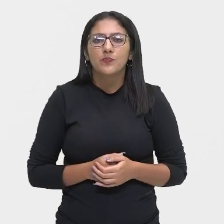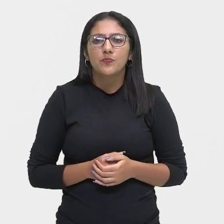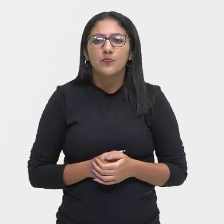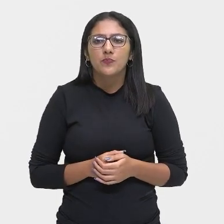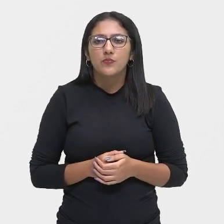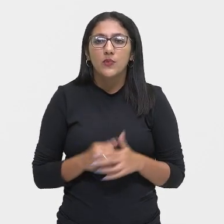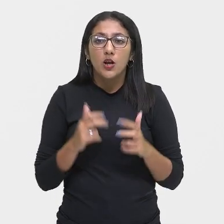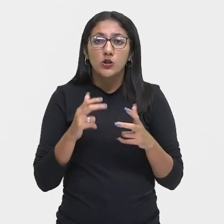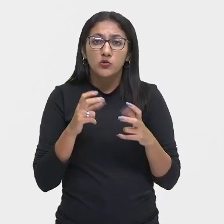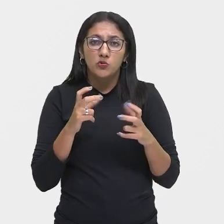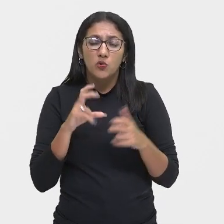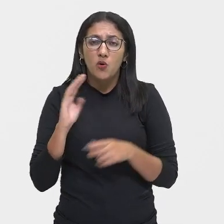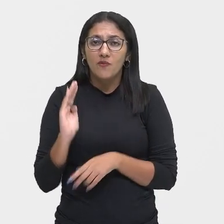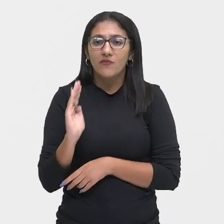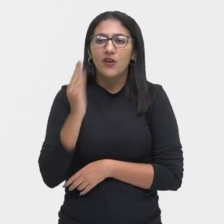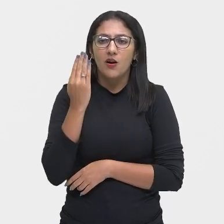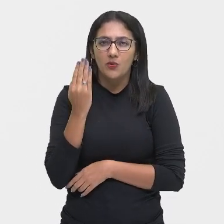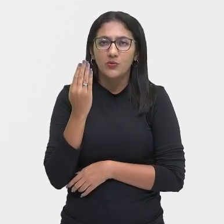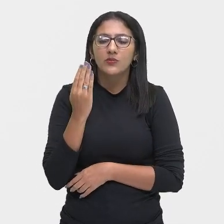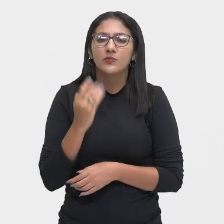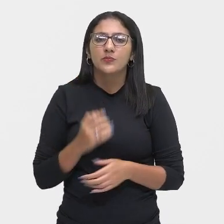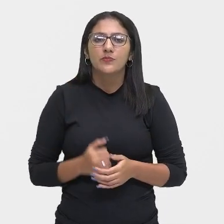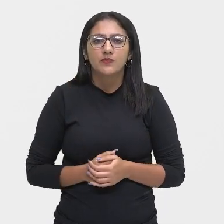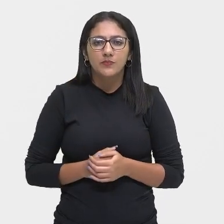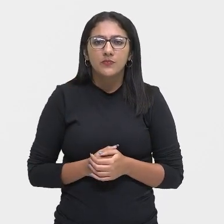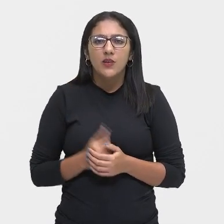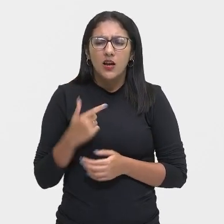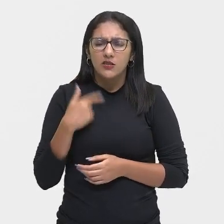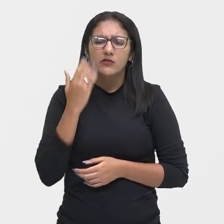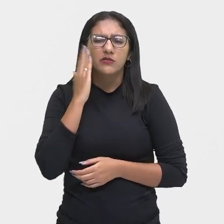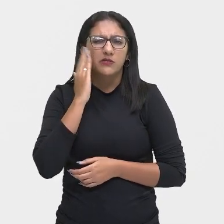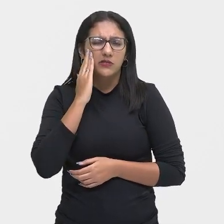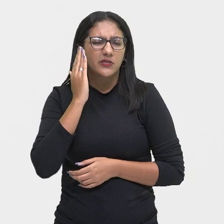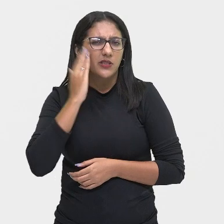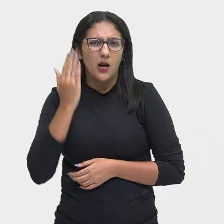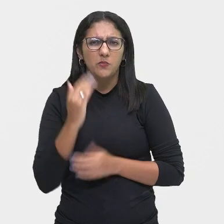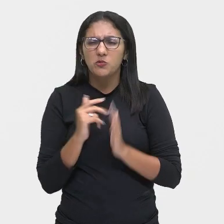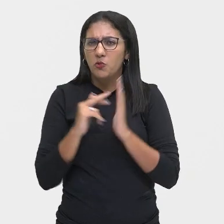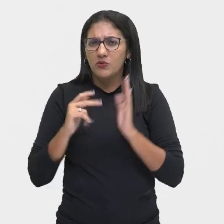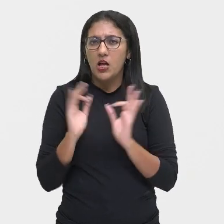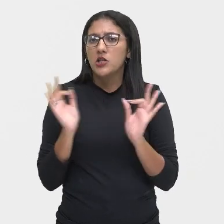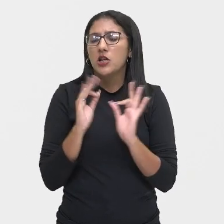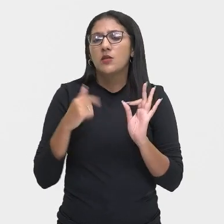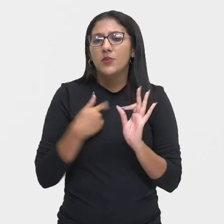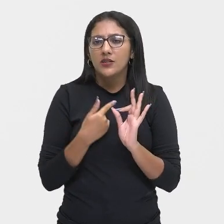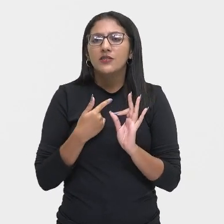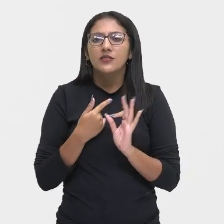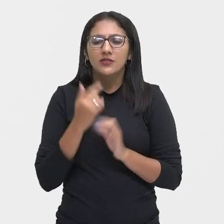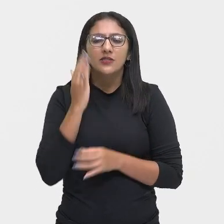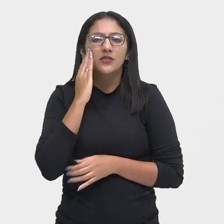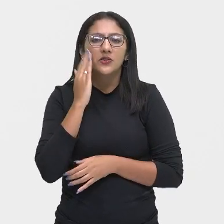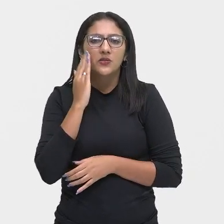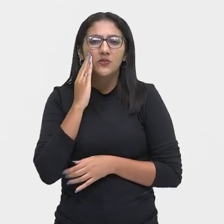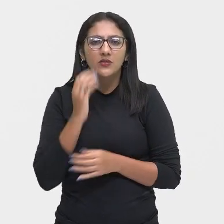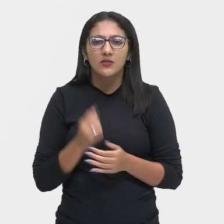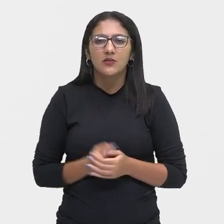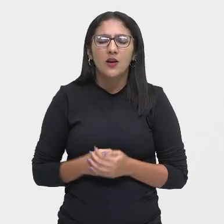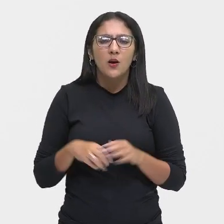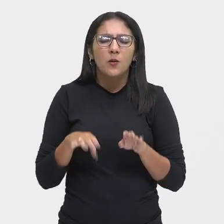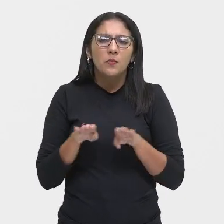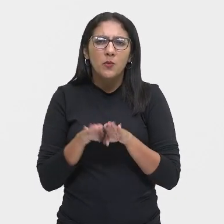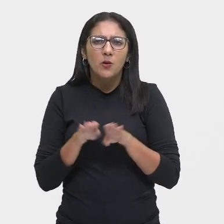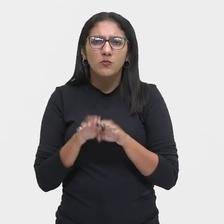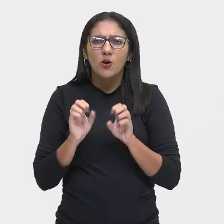falsos. Jogos falsos. Não é novidade para nós, pois já falamos também sobre os softwares piratas. Os